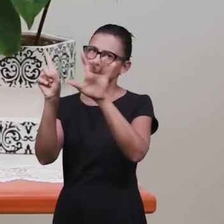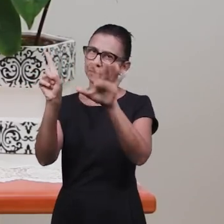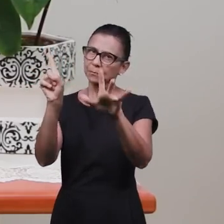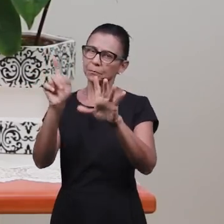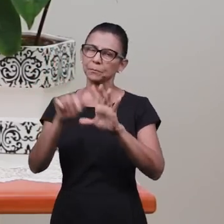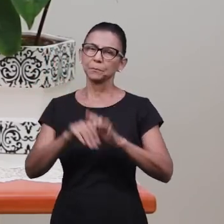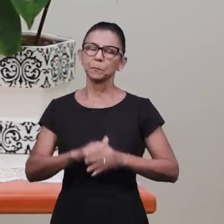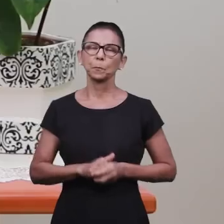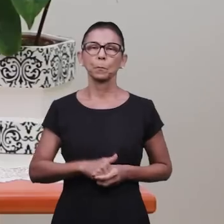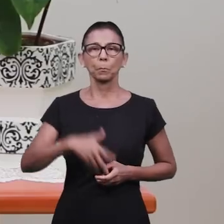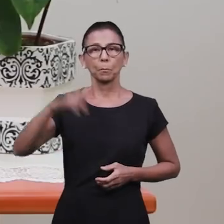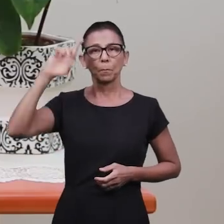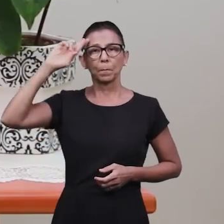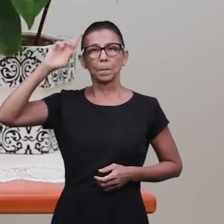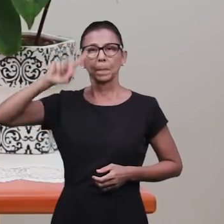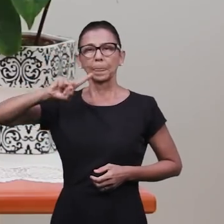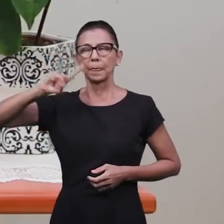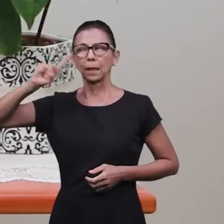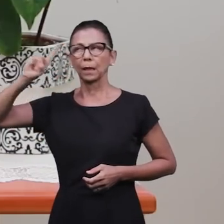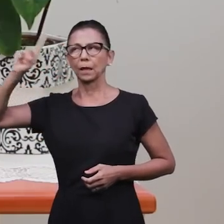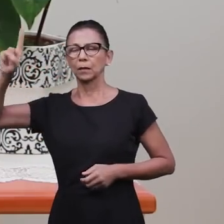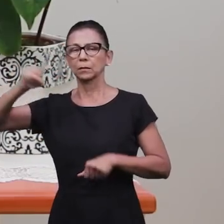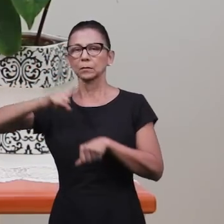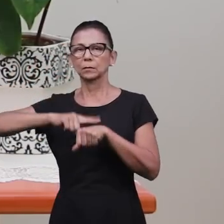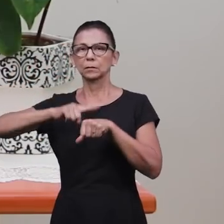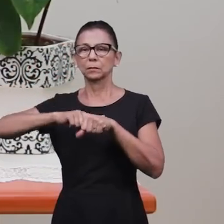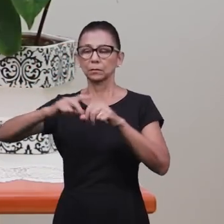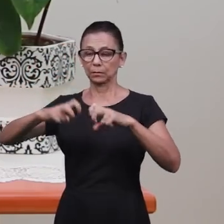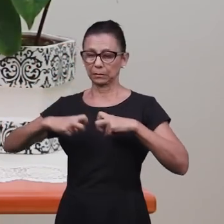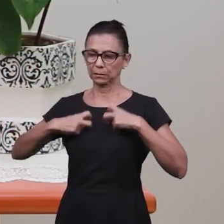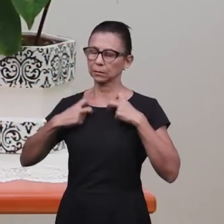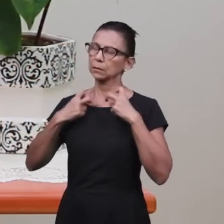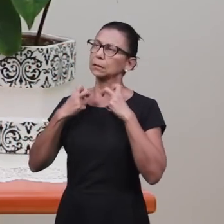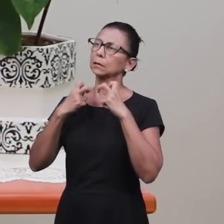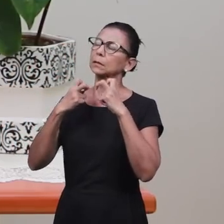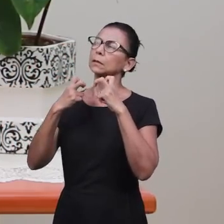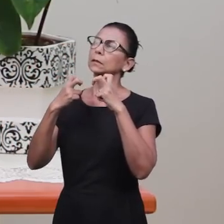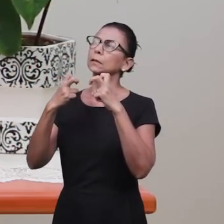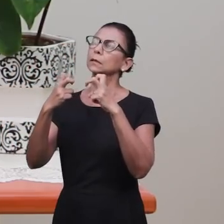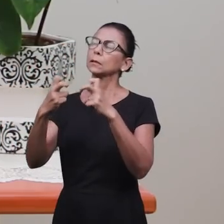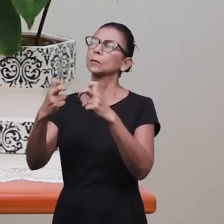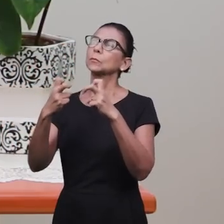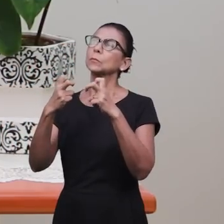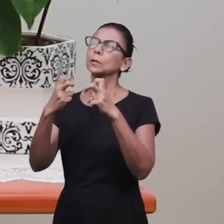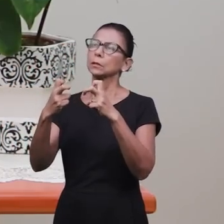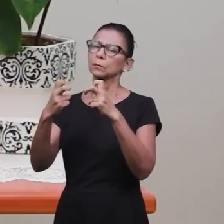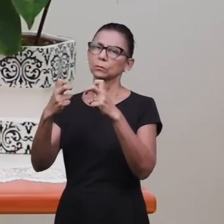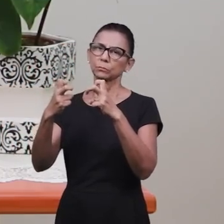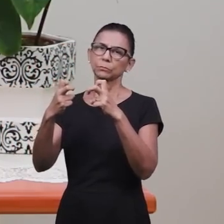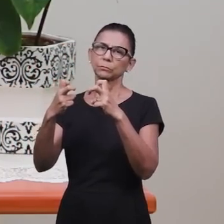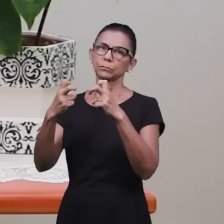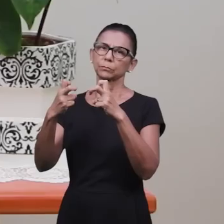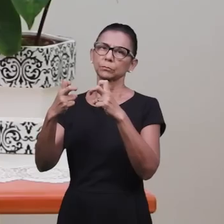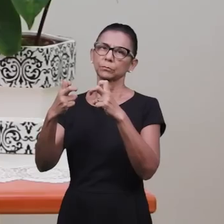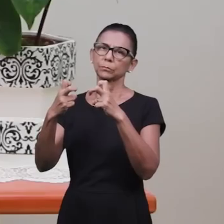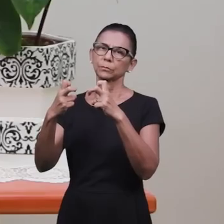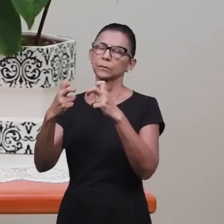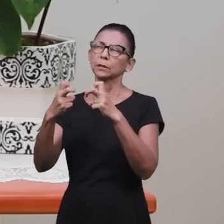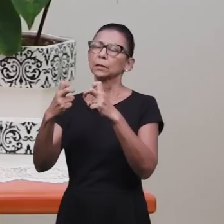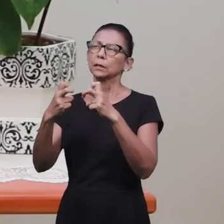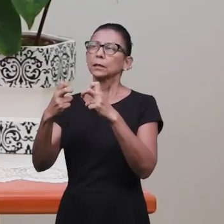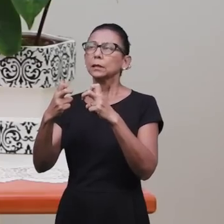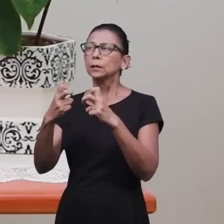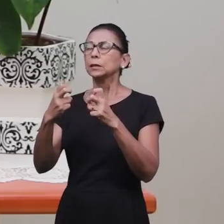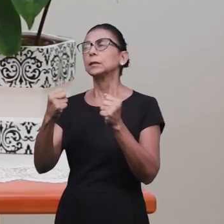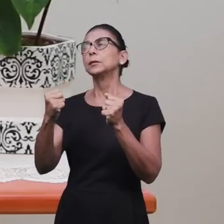para o teu coração. Senhor Deus, nesta hora clamamos para que tu esteja a receber